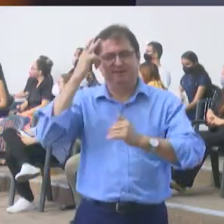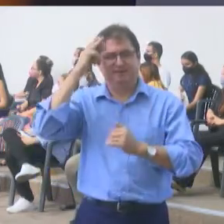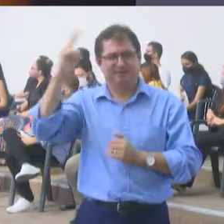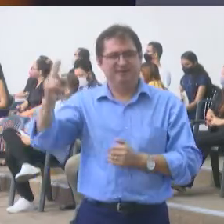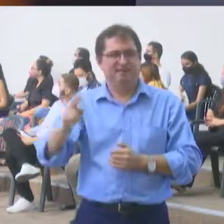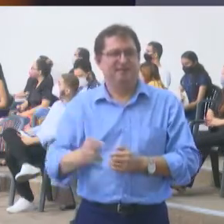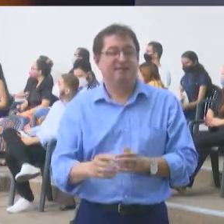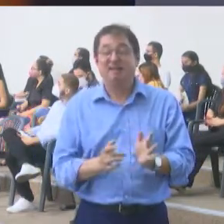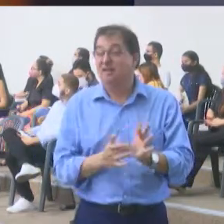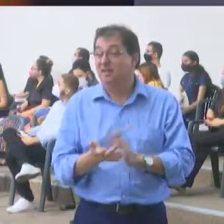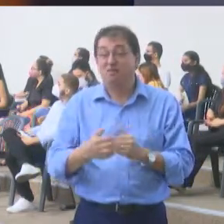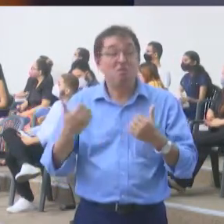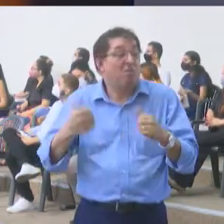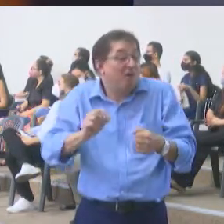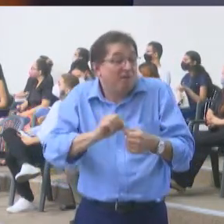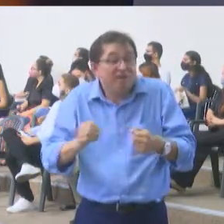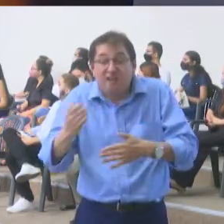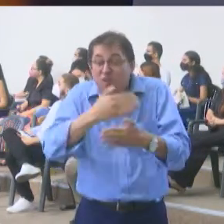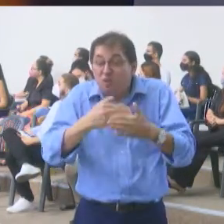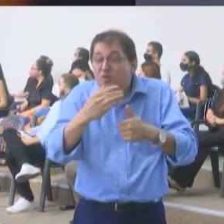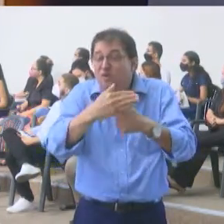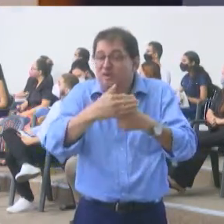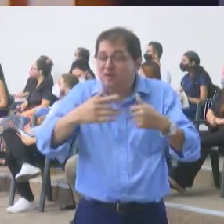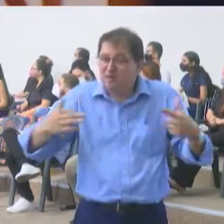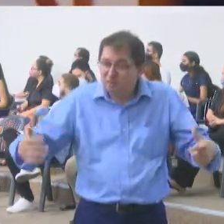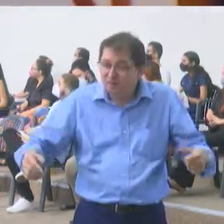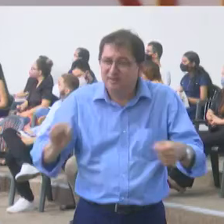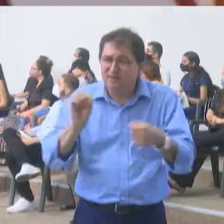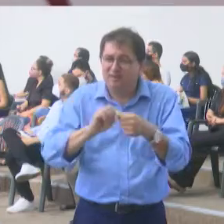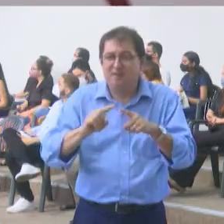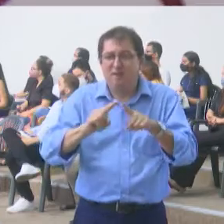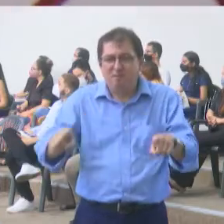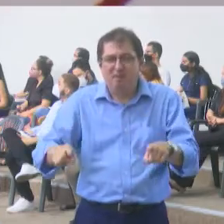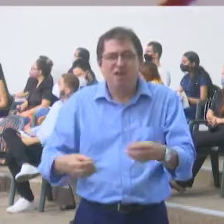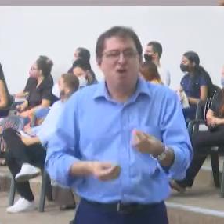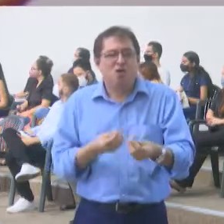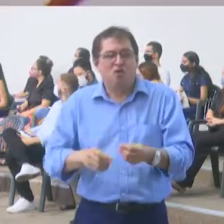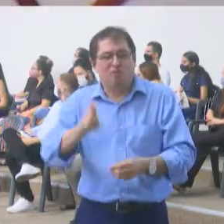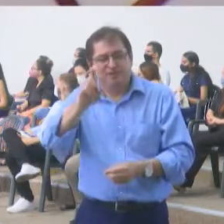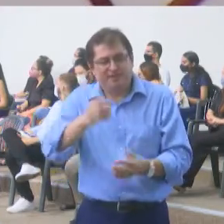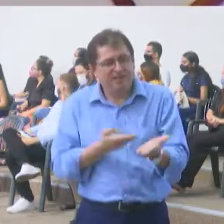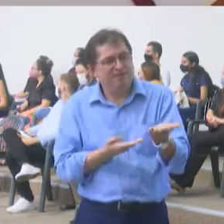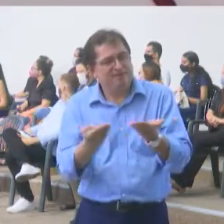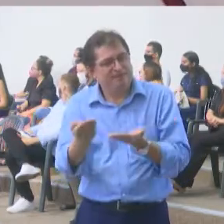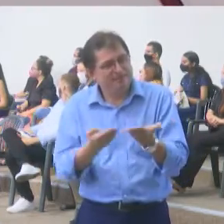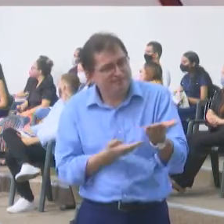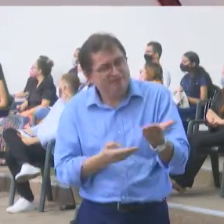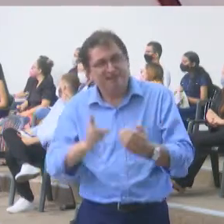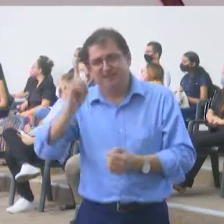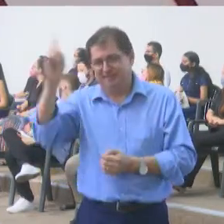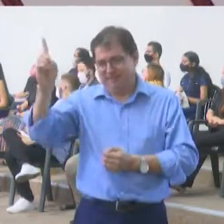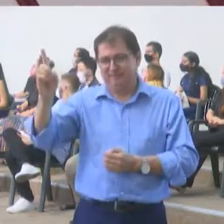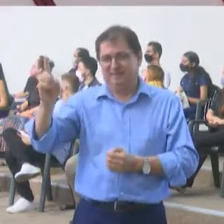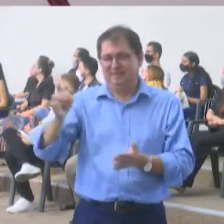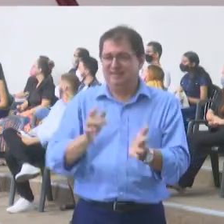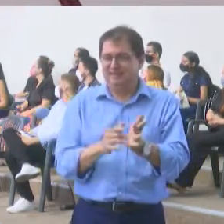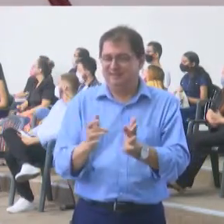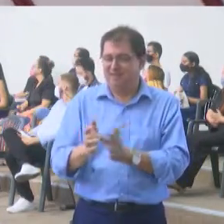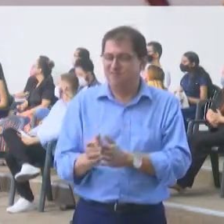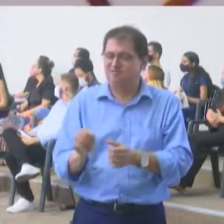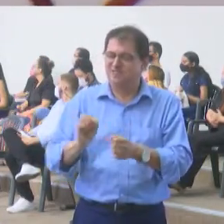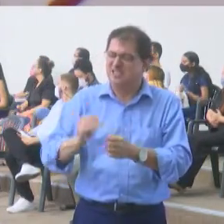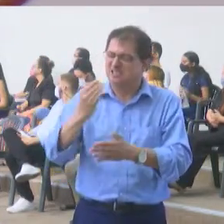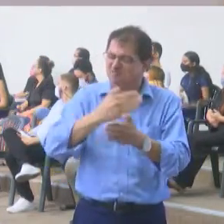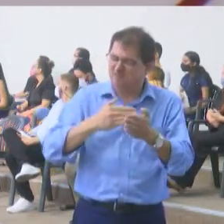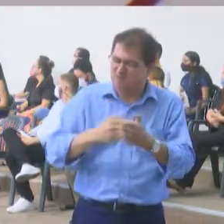mas ele continuou fazendo, cumprindo a missão do Pai, mas ao mesmo tempo glorificando. É isso que Boaz está dizendo aqui. Boaz está reconhecendo, e aqui